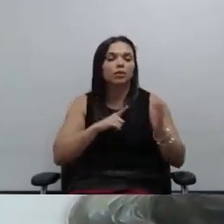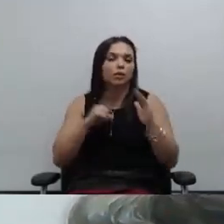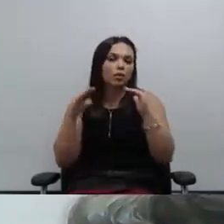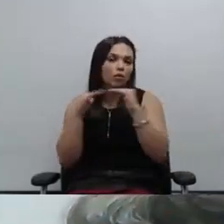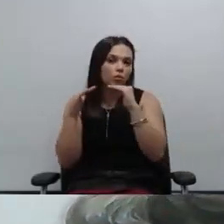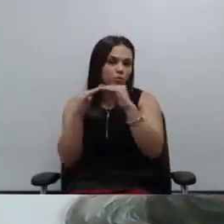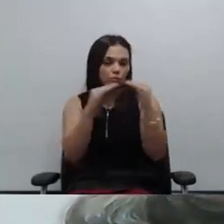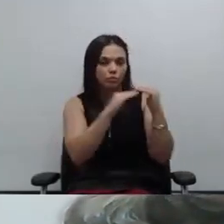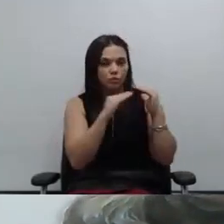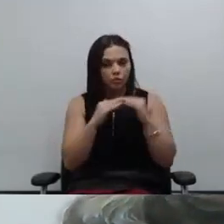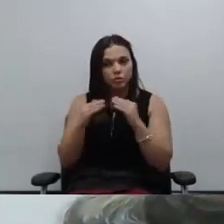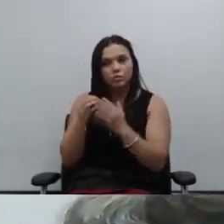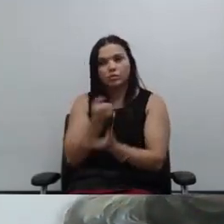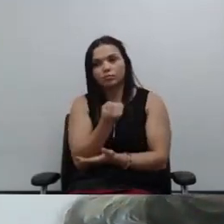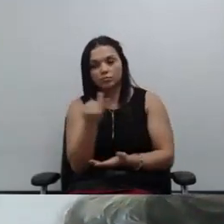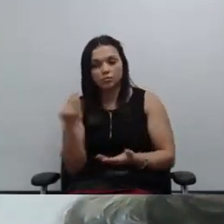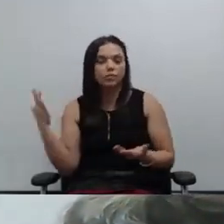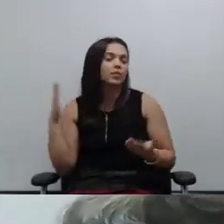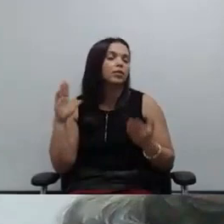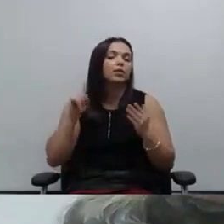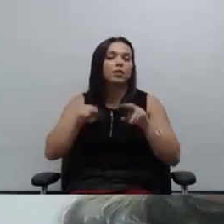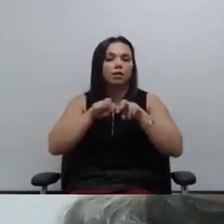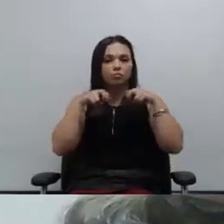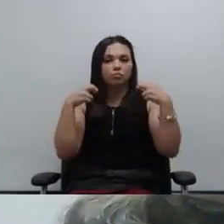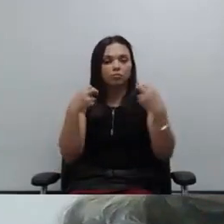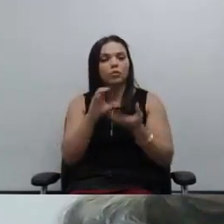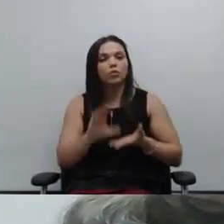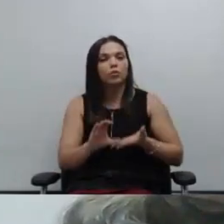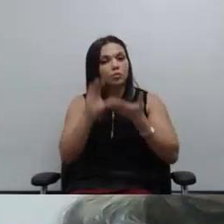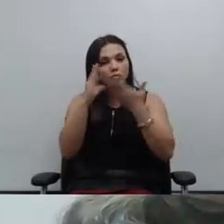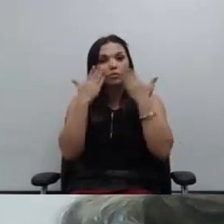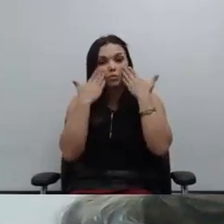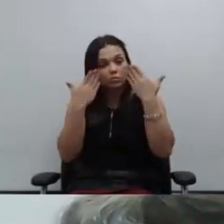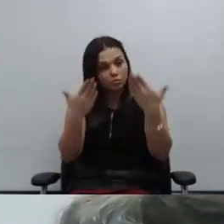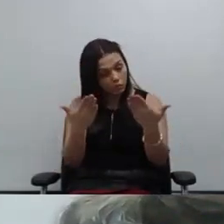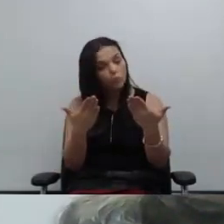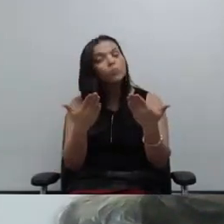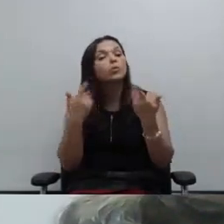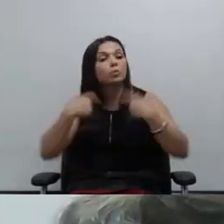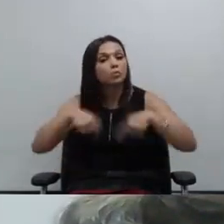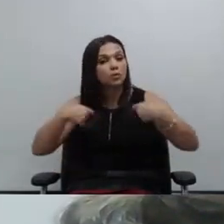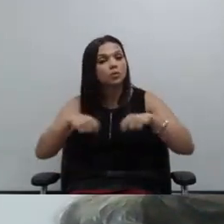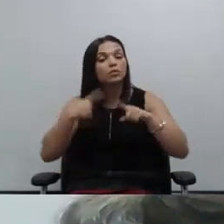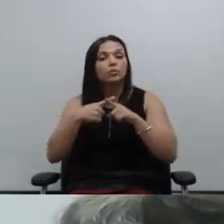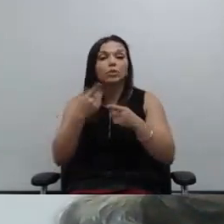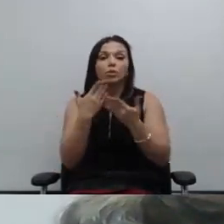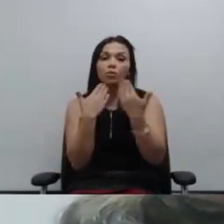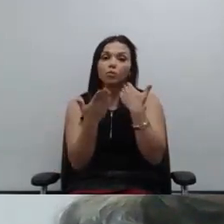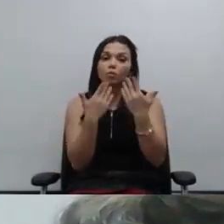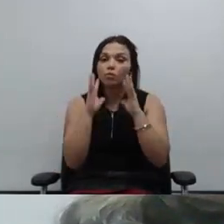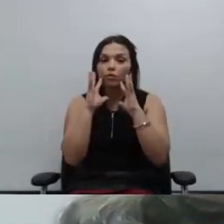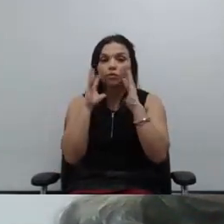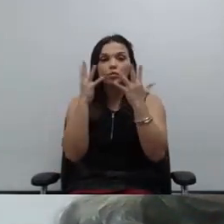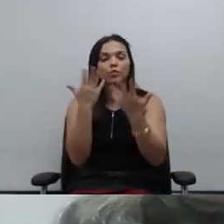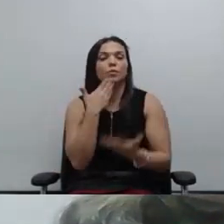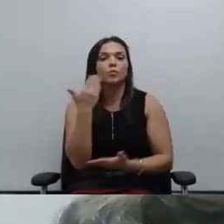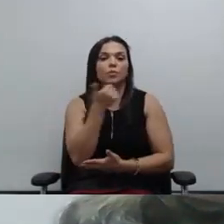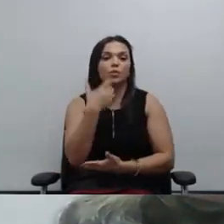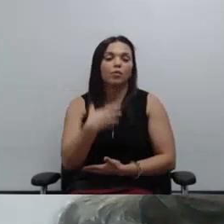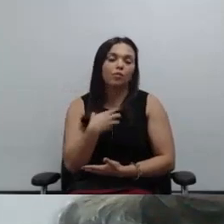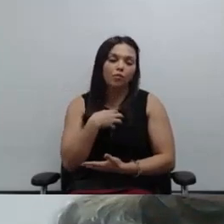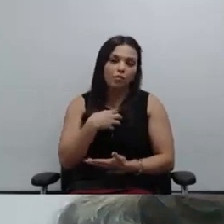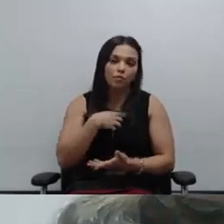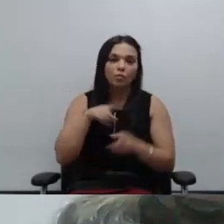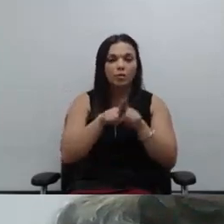É importante que esse registro seja feito em público, pois é uma demonstração de que o diálogo é a melhor forma de solucionar as questões da instituição, além de